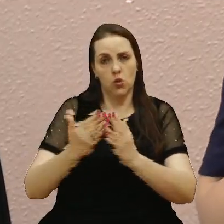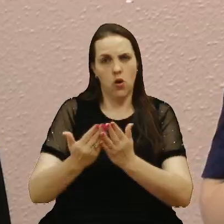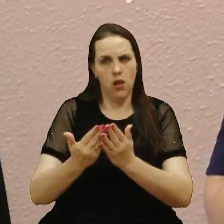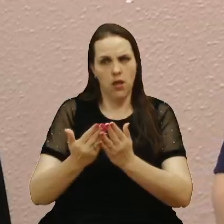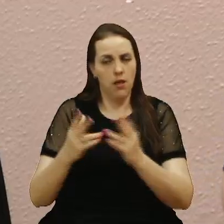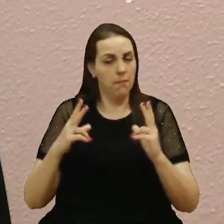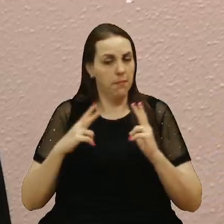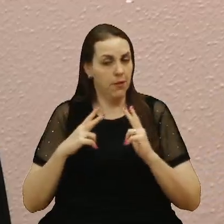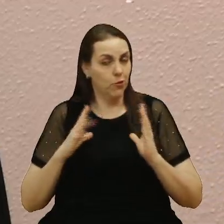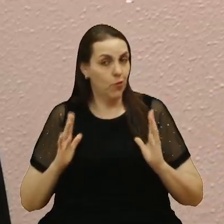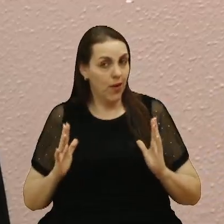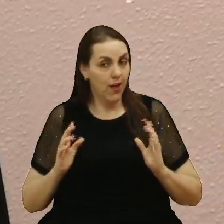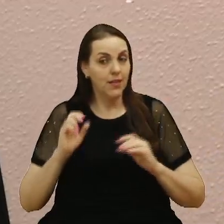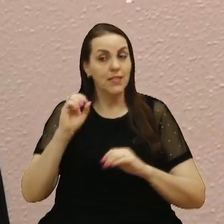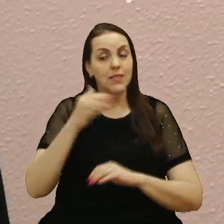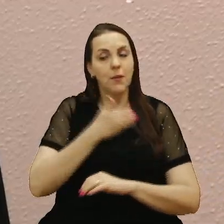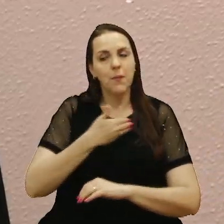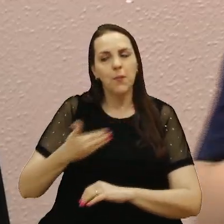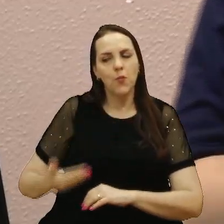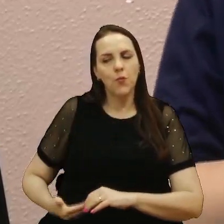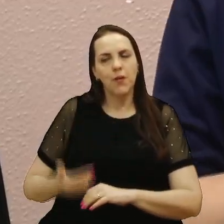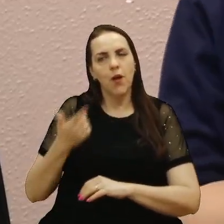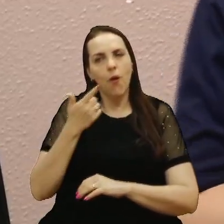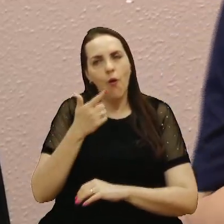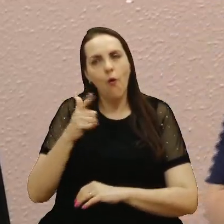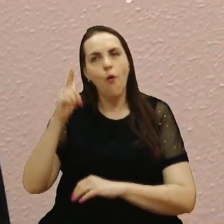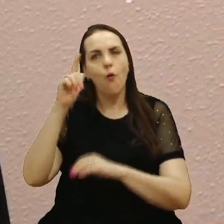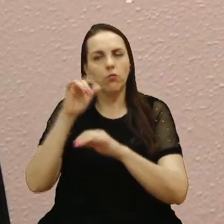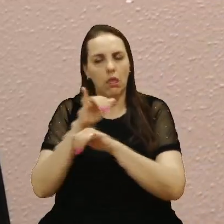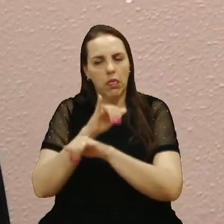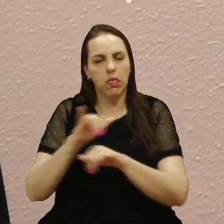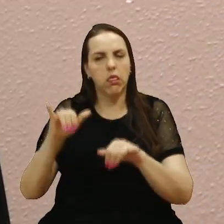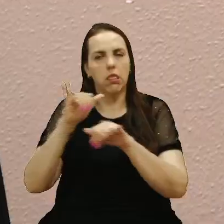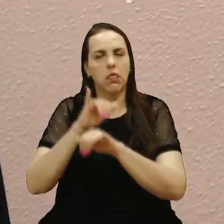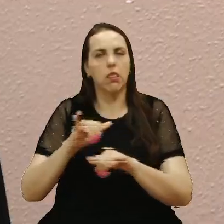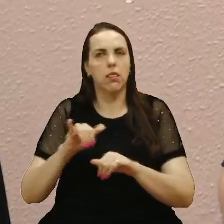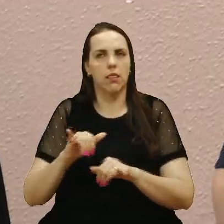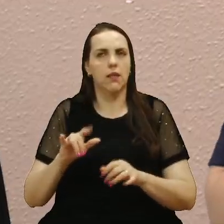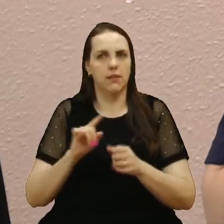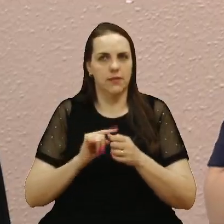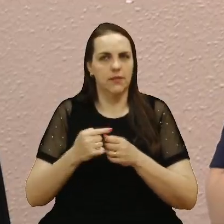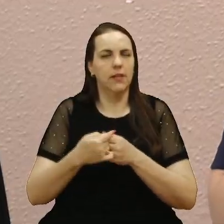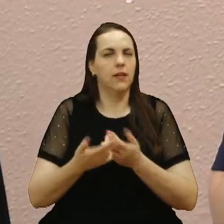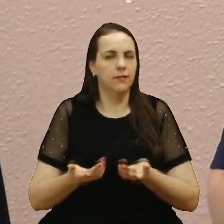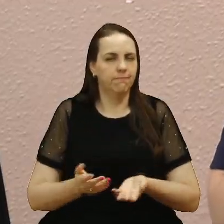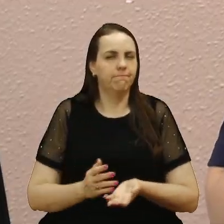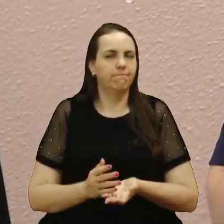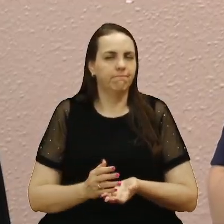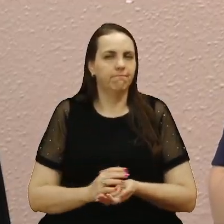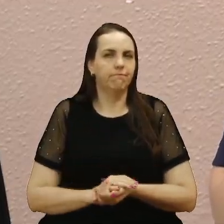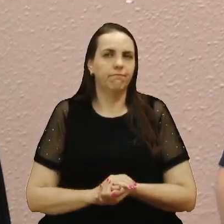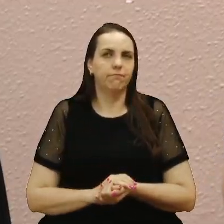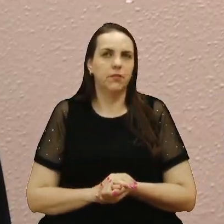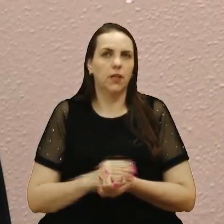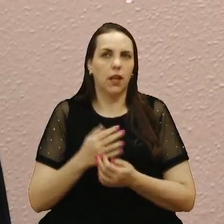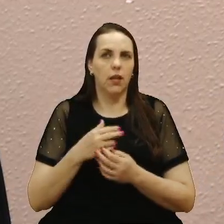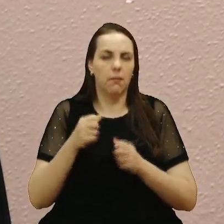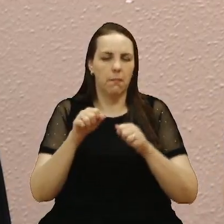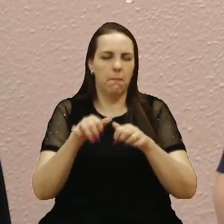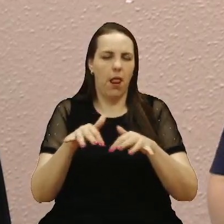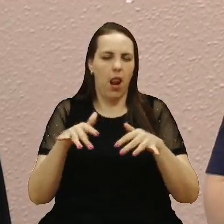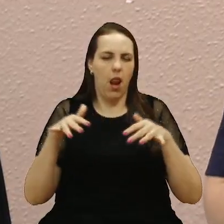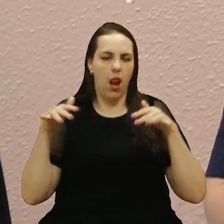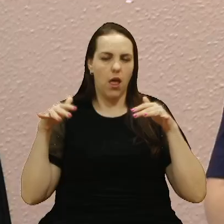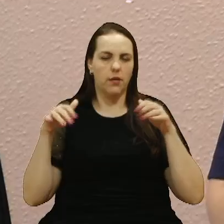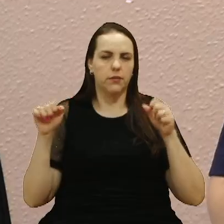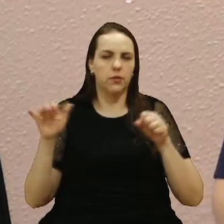pública, nós teríamos tido uma outra repercussão na nossa cidade, né? Nós teríamos esse plenário cheio, tenho